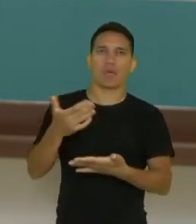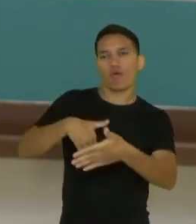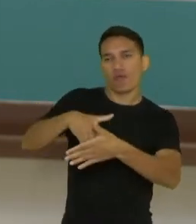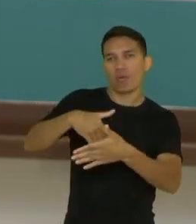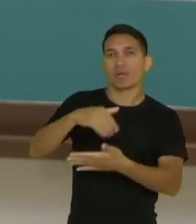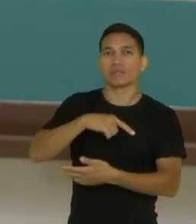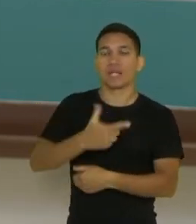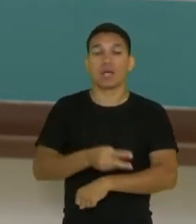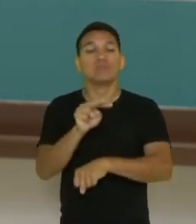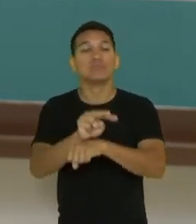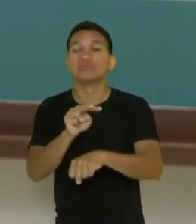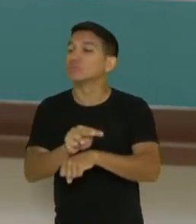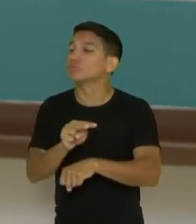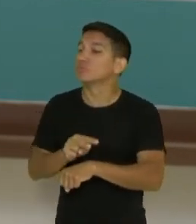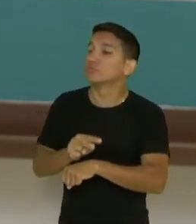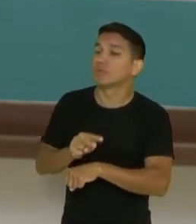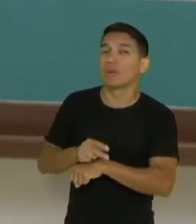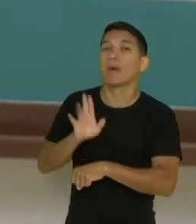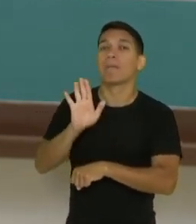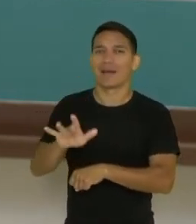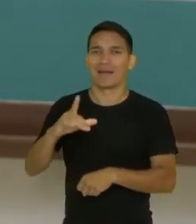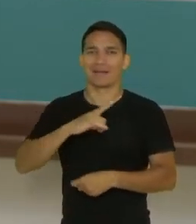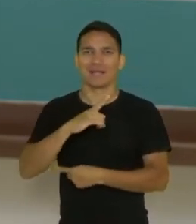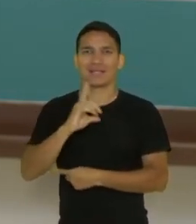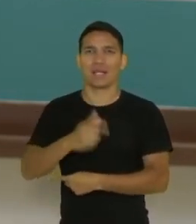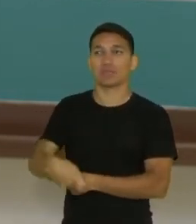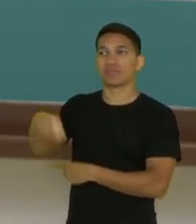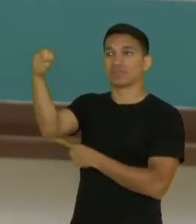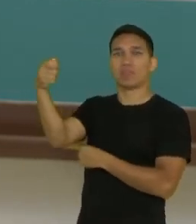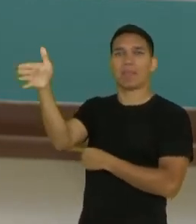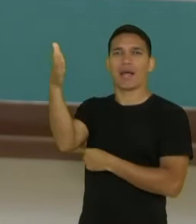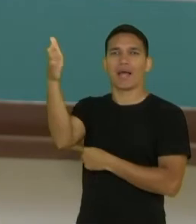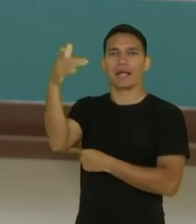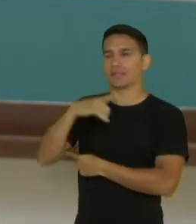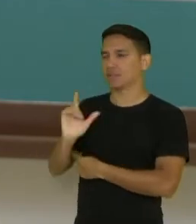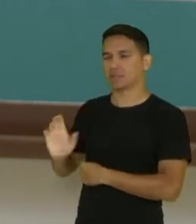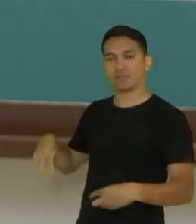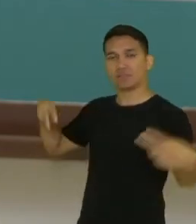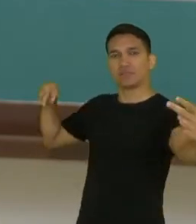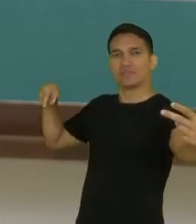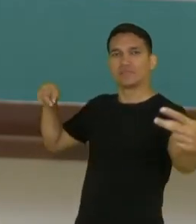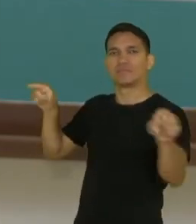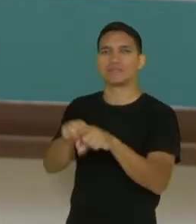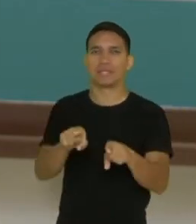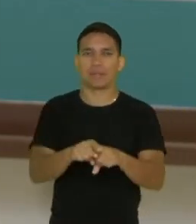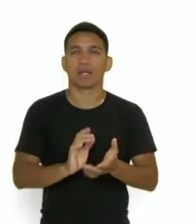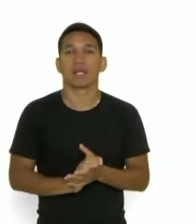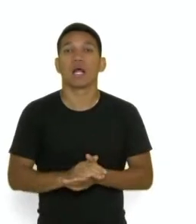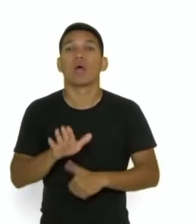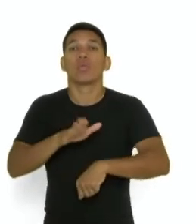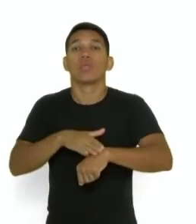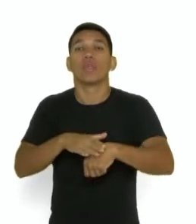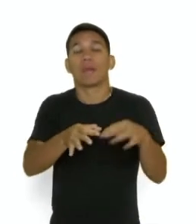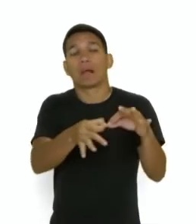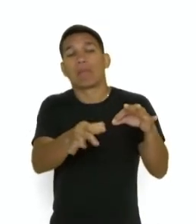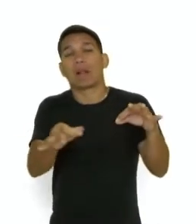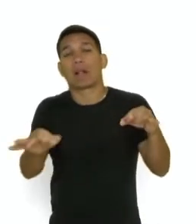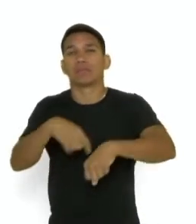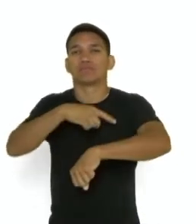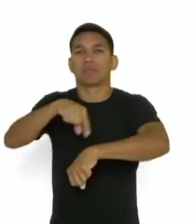árbitro mas nós temos os auxiliares é vulcões bandeirinhas que nós chamamos a limitação da duração do jogo